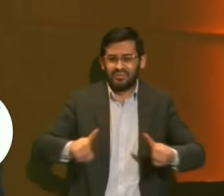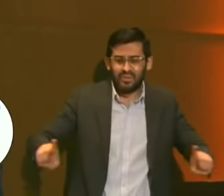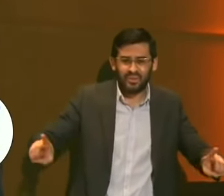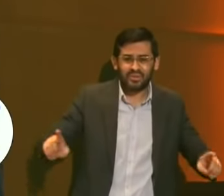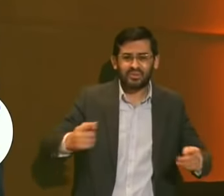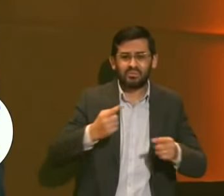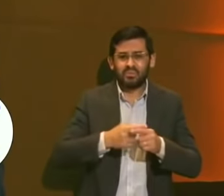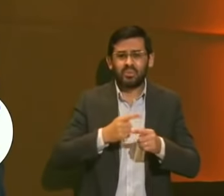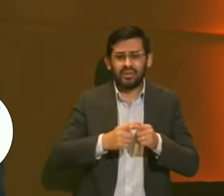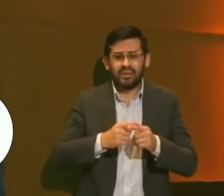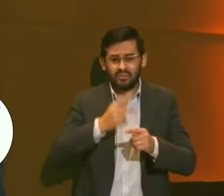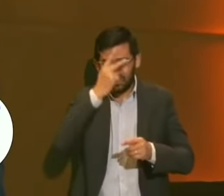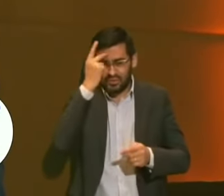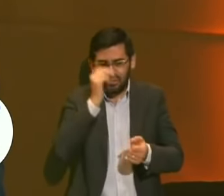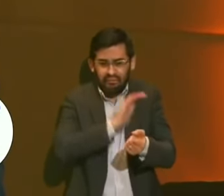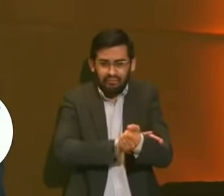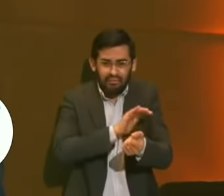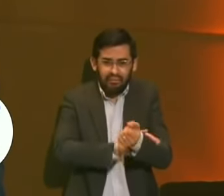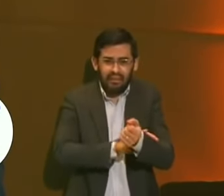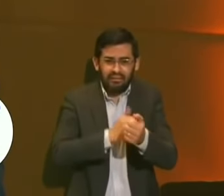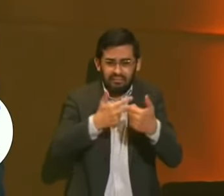disso.